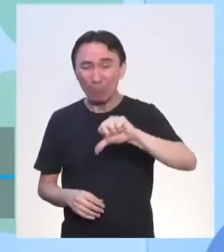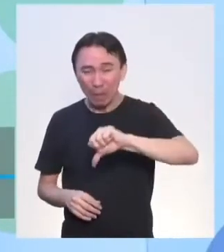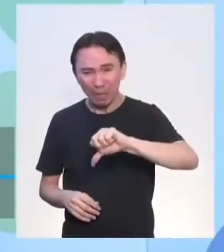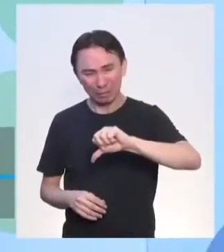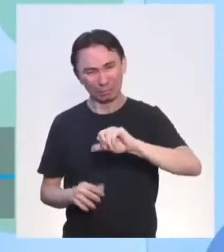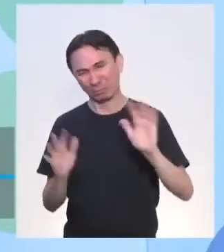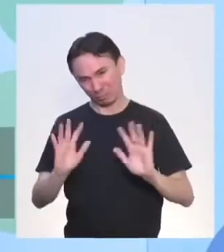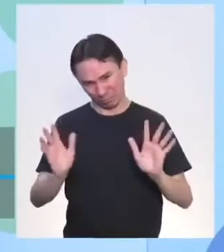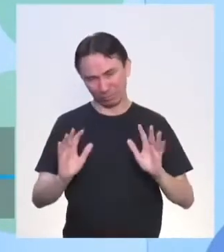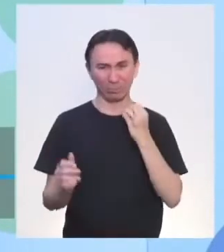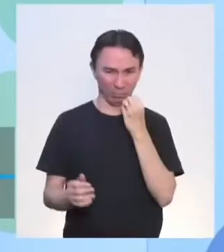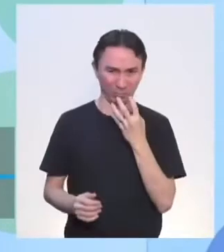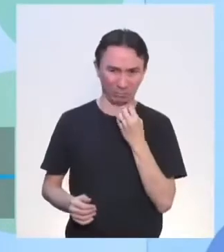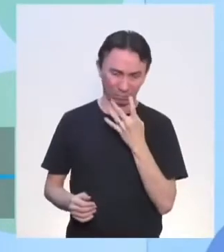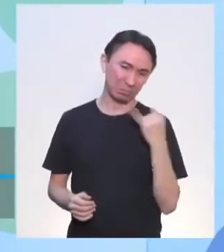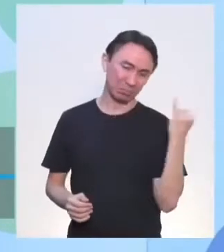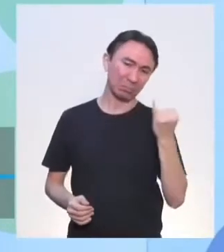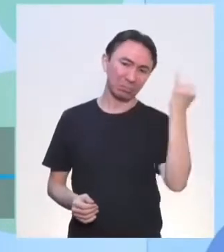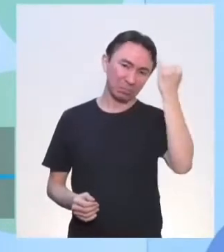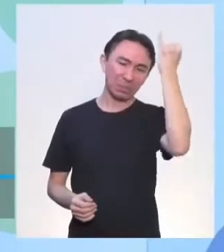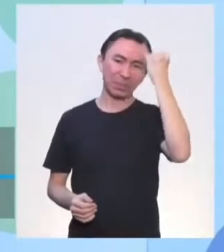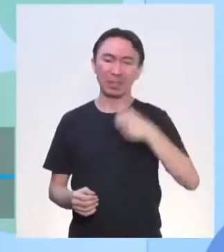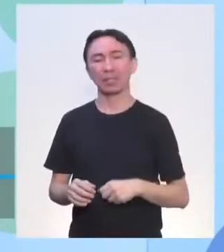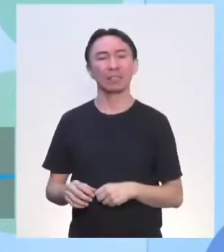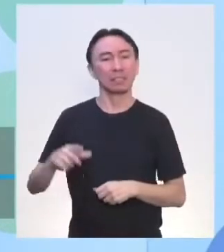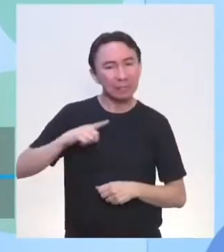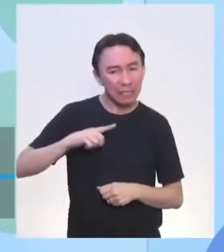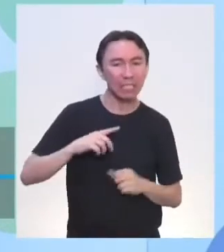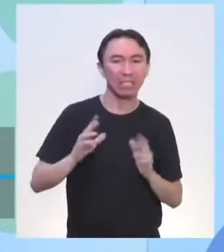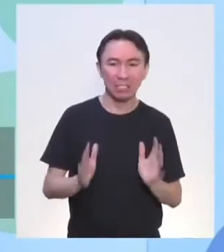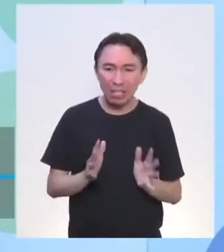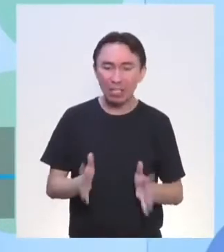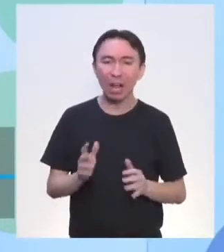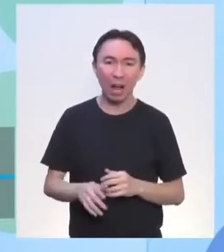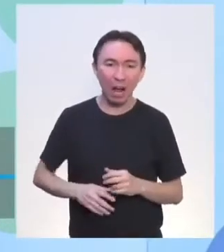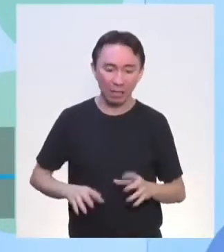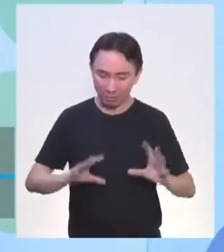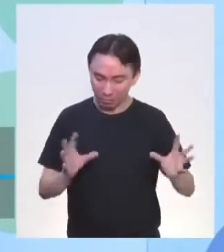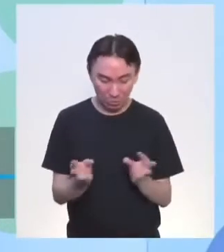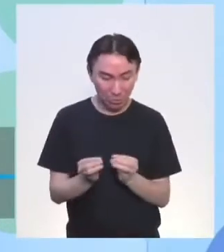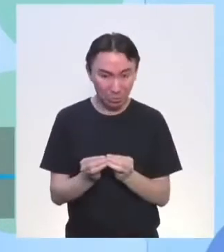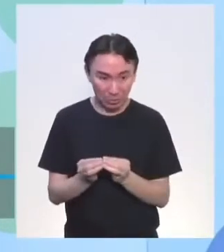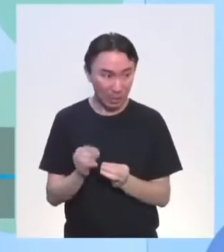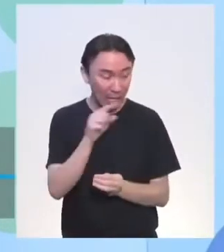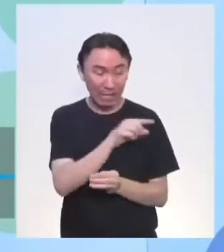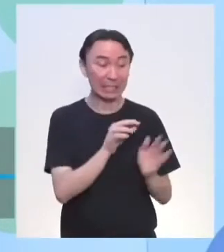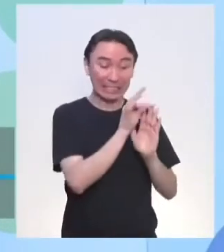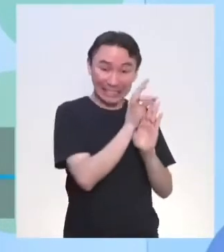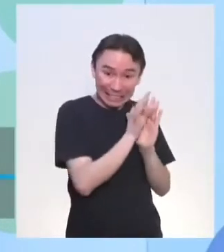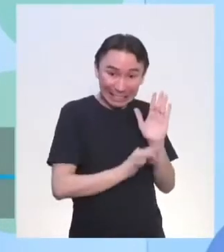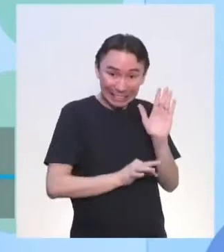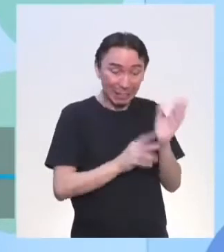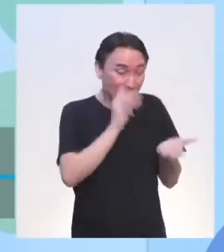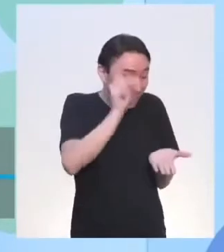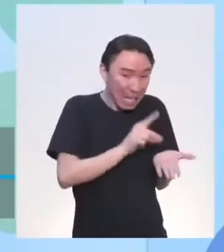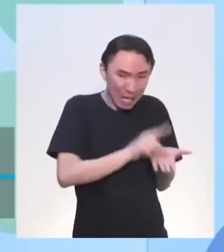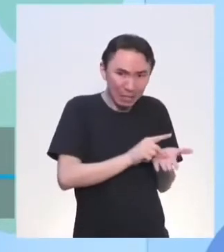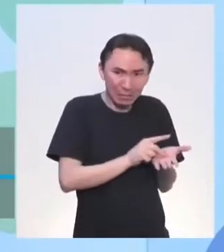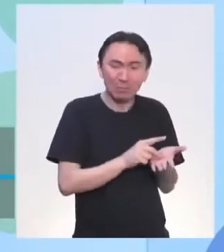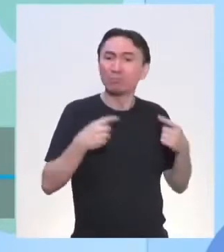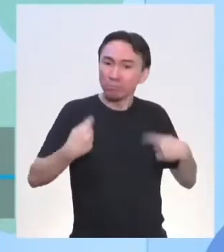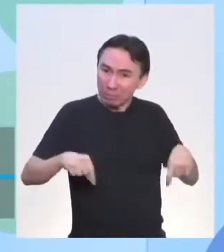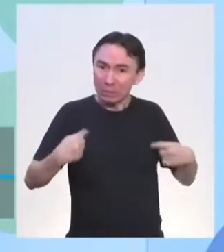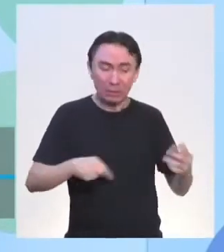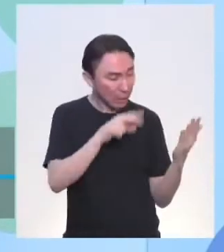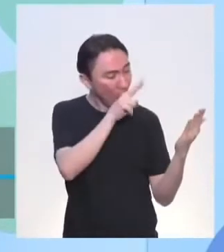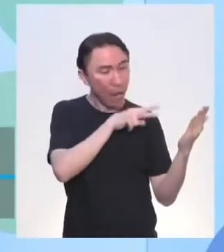importante isso, que as pessoas falam assim, então, como a gente tem resumos, não precisamos ler o texto original. Não, sim, precisa ler o texto original. É importantíssimo